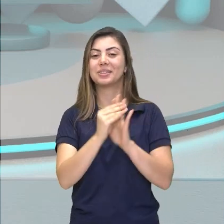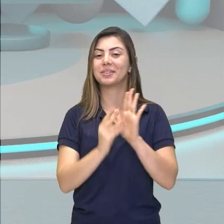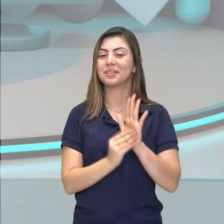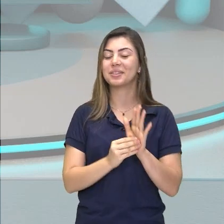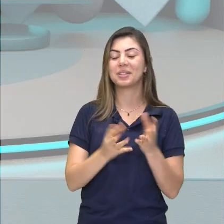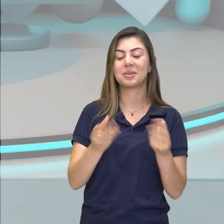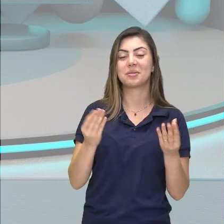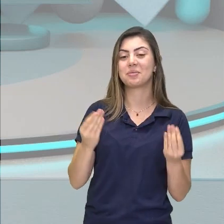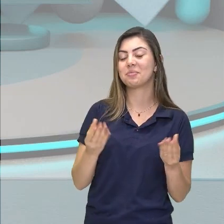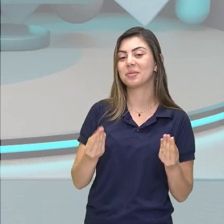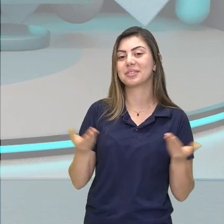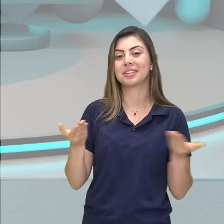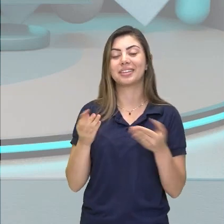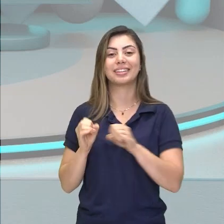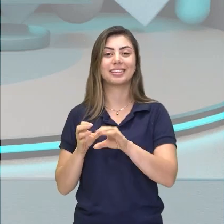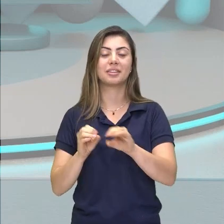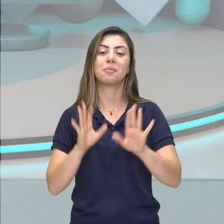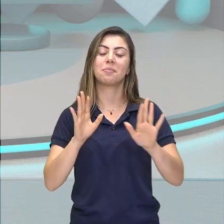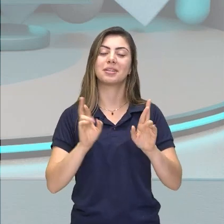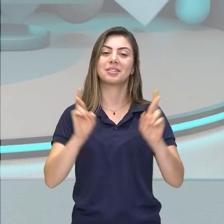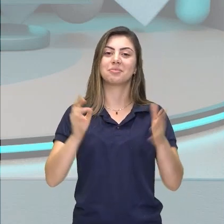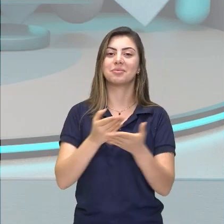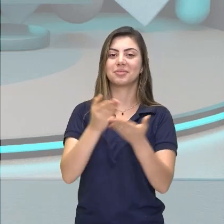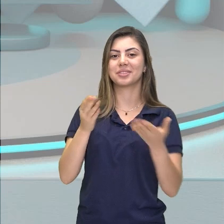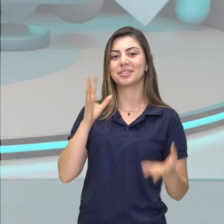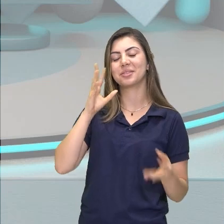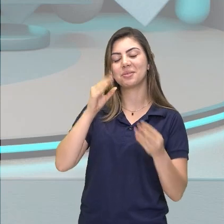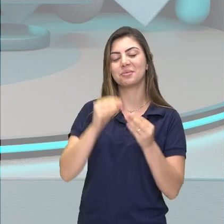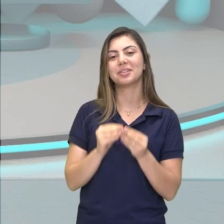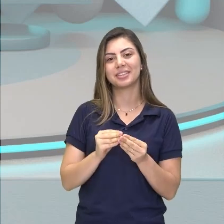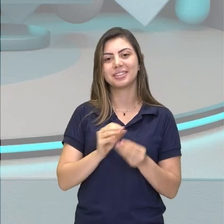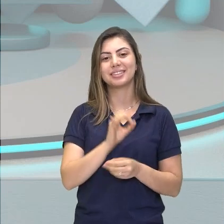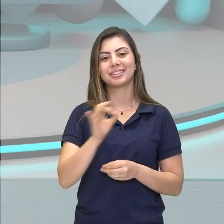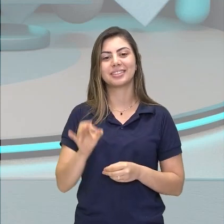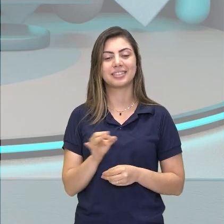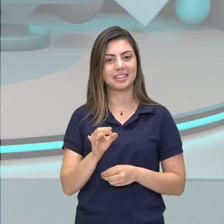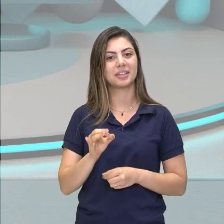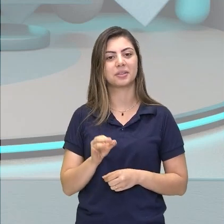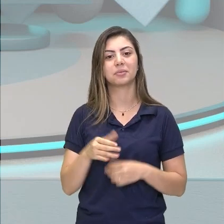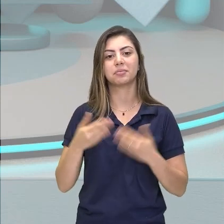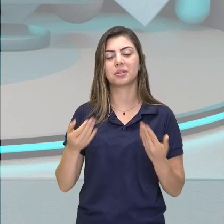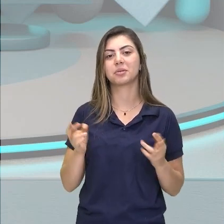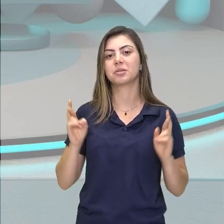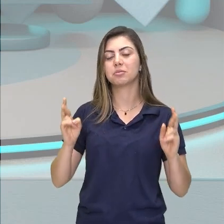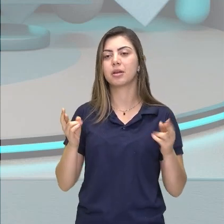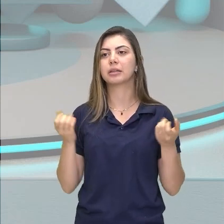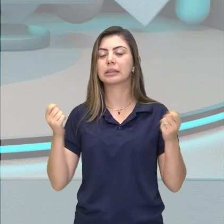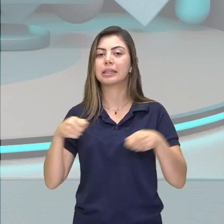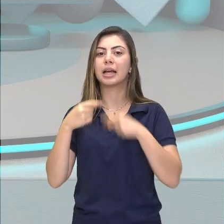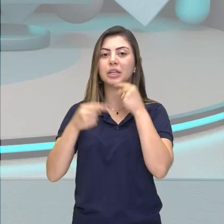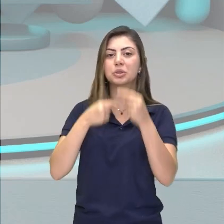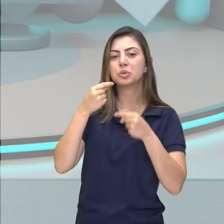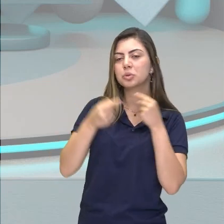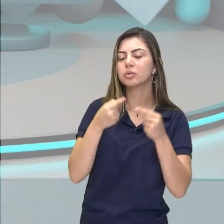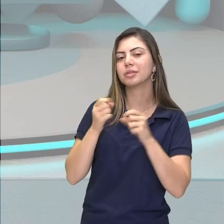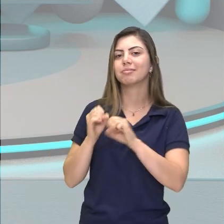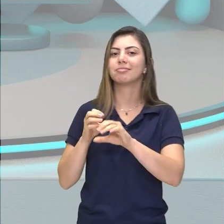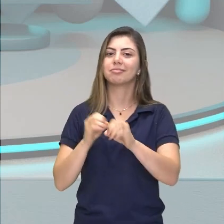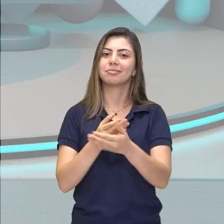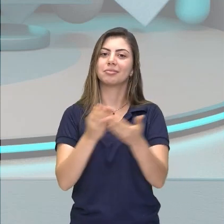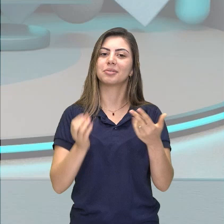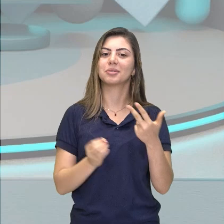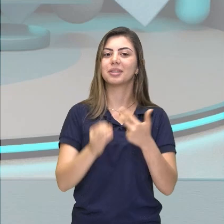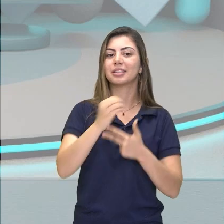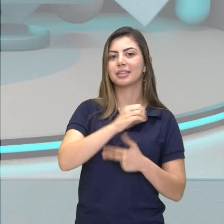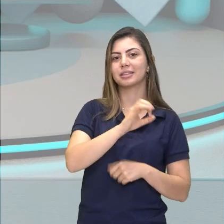muitas ideias aqui circulando, mas eu espero que vocês tenham entendido mesmo, eu espero que eu tenha tirado as dúvidas a respeito do Enem.